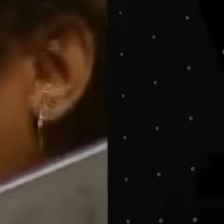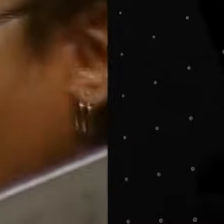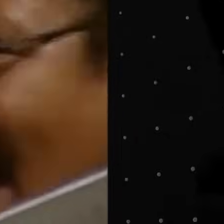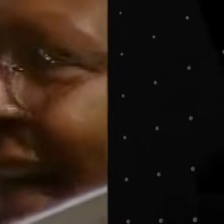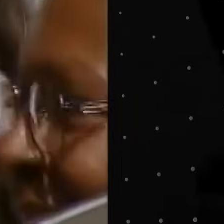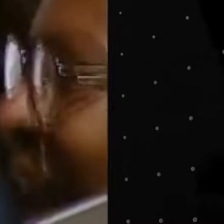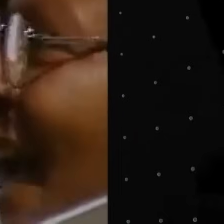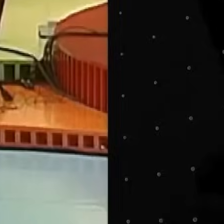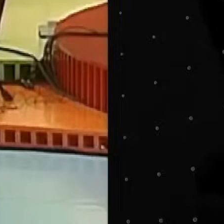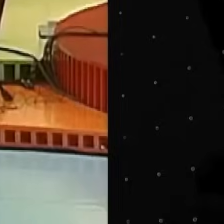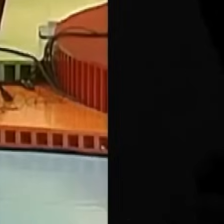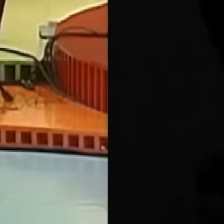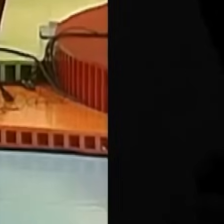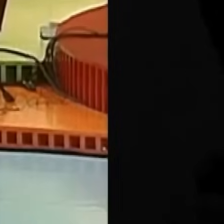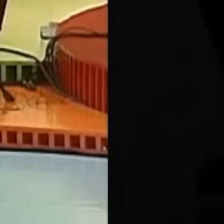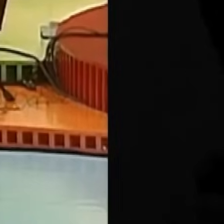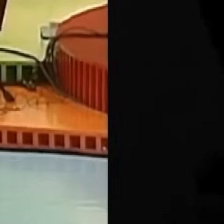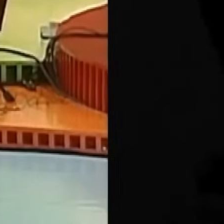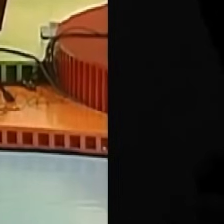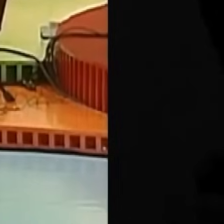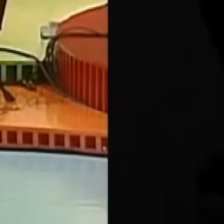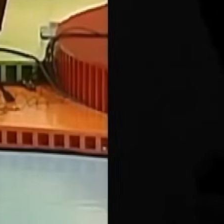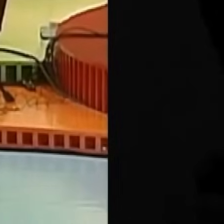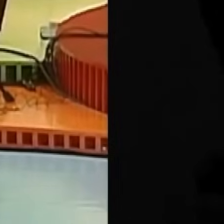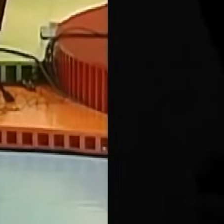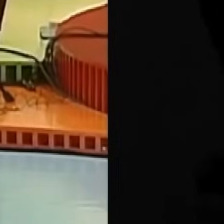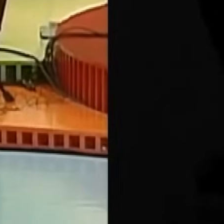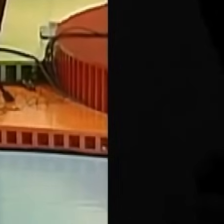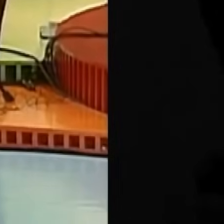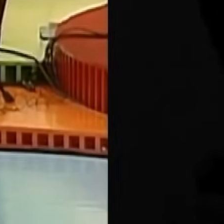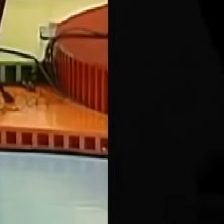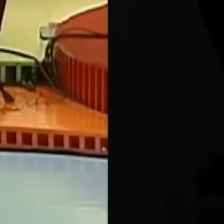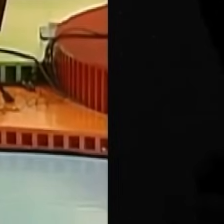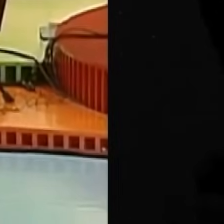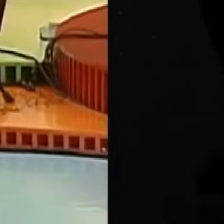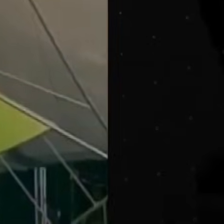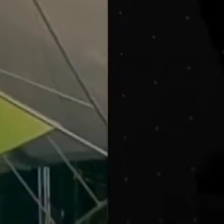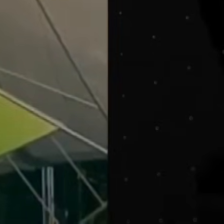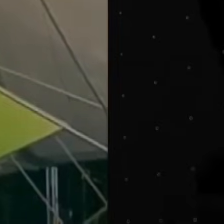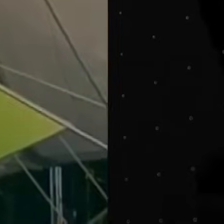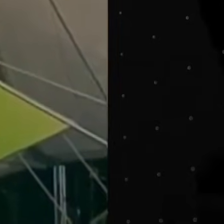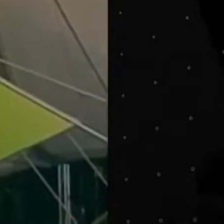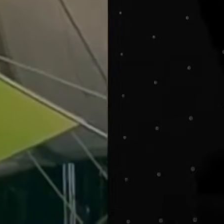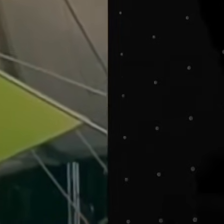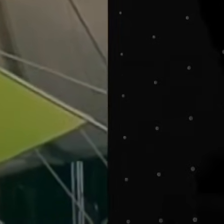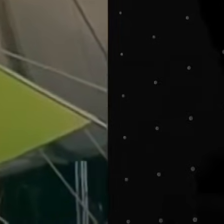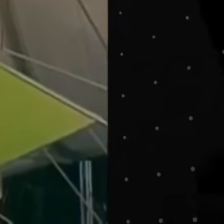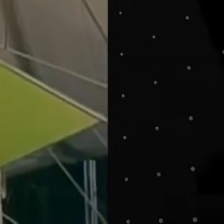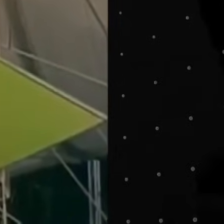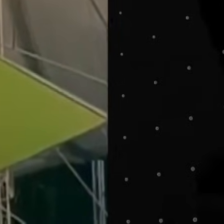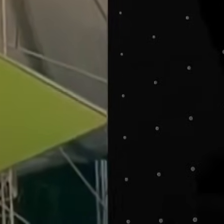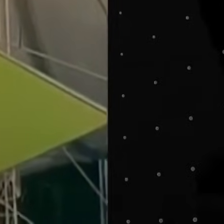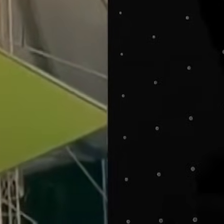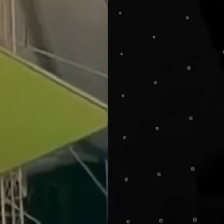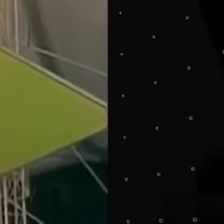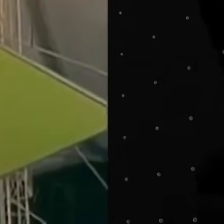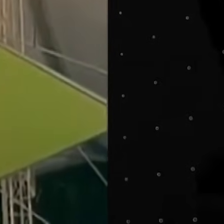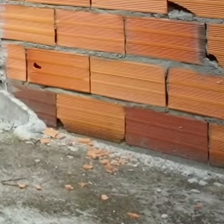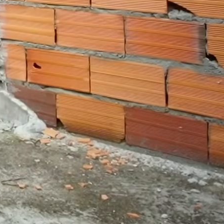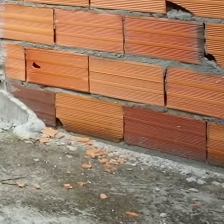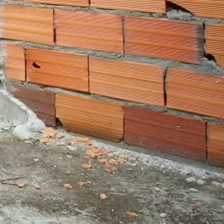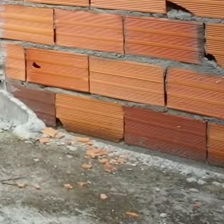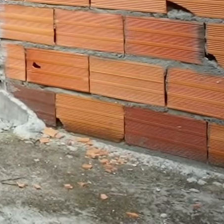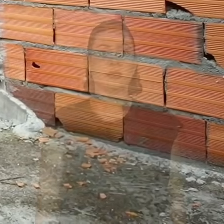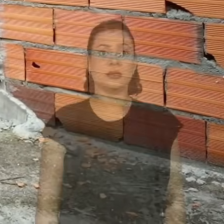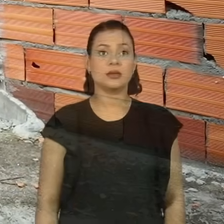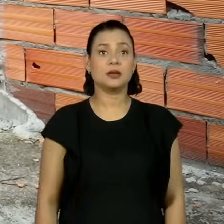porque é rico, poderoso e não perde a pose. E você que é pobre, favelado, só Deus dois vai ficar grampinhado no 12.